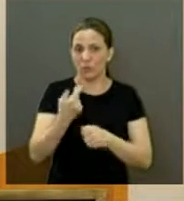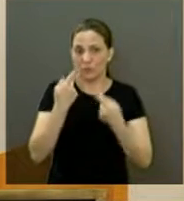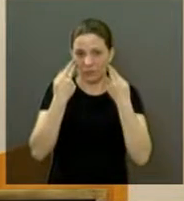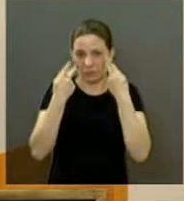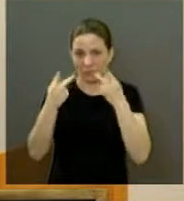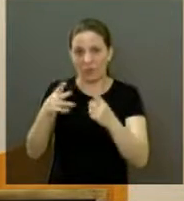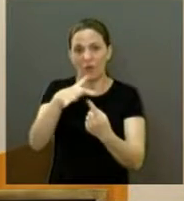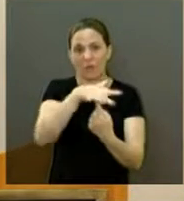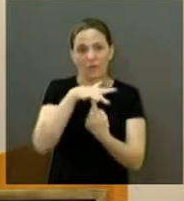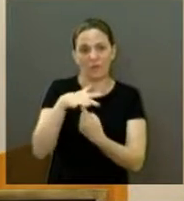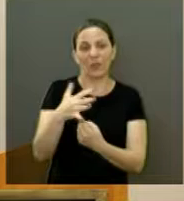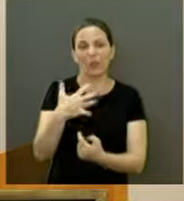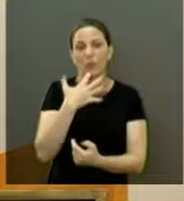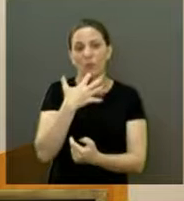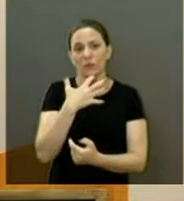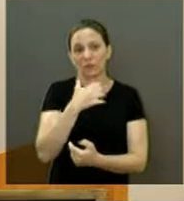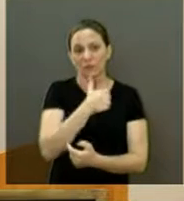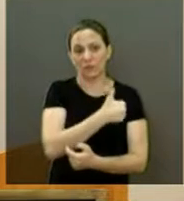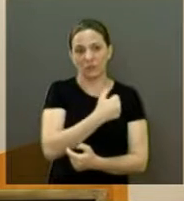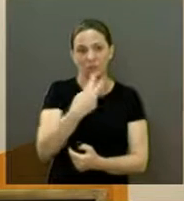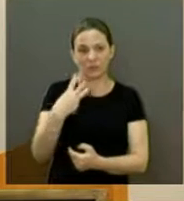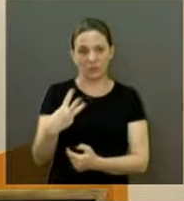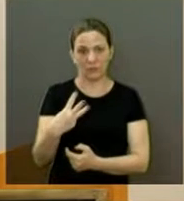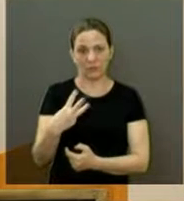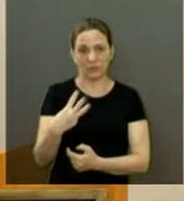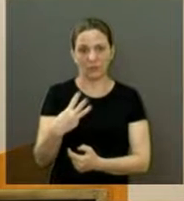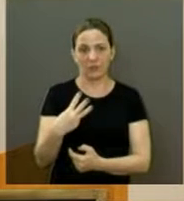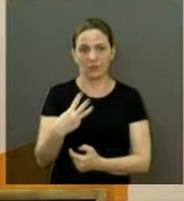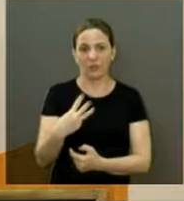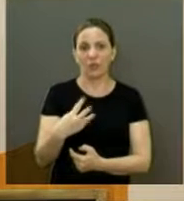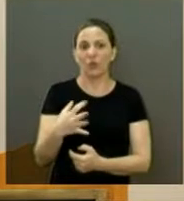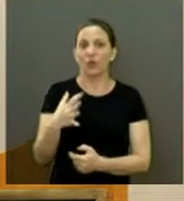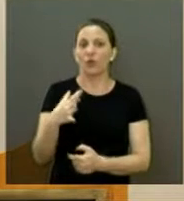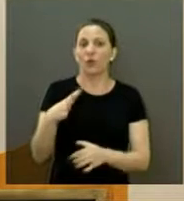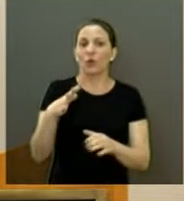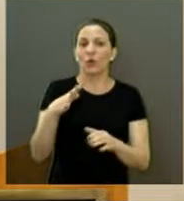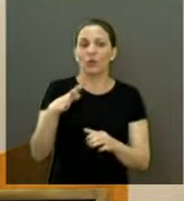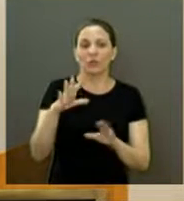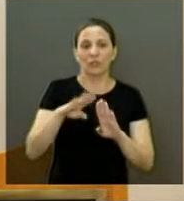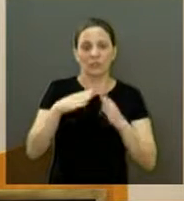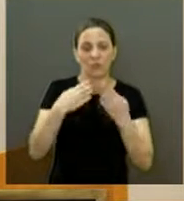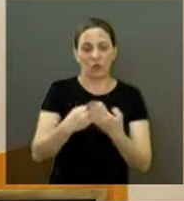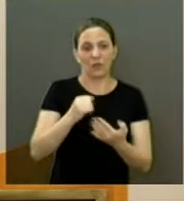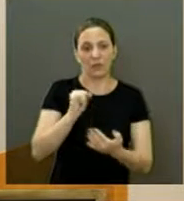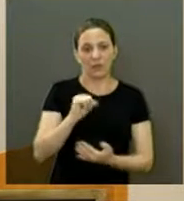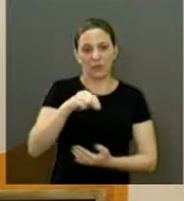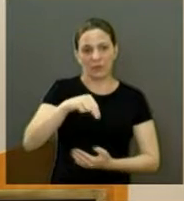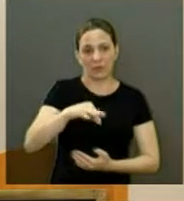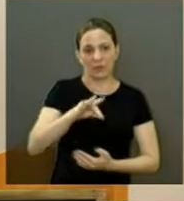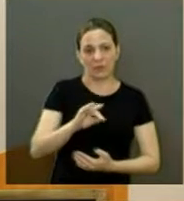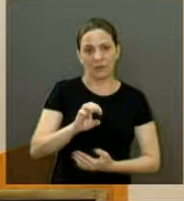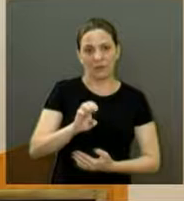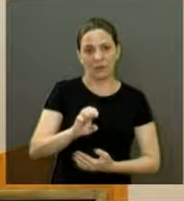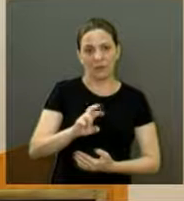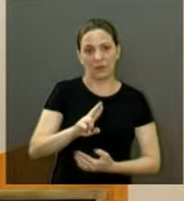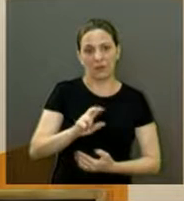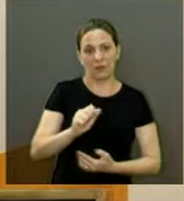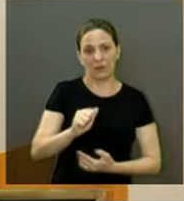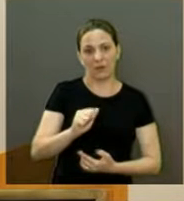que a 13ª de conhecimento do colégio interativo parabeniza diretora fabiana